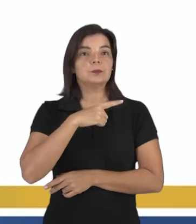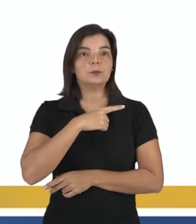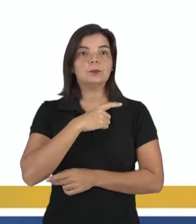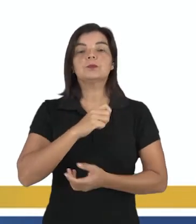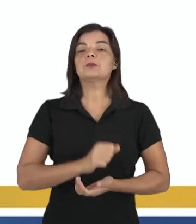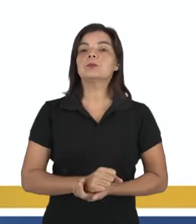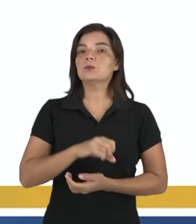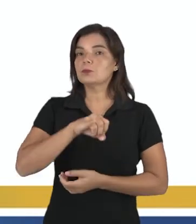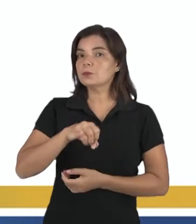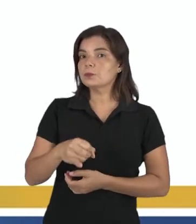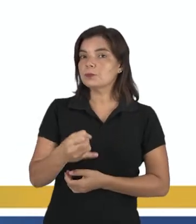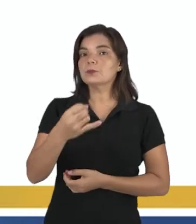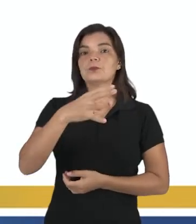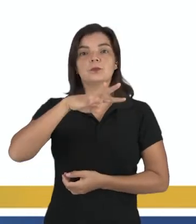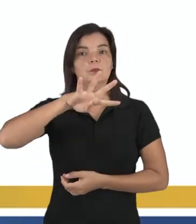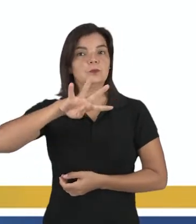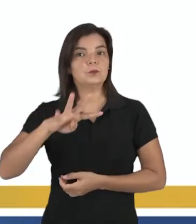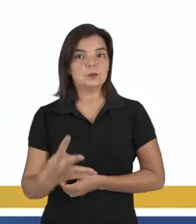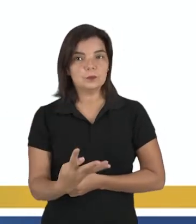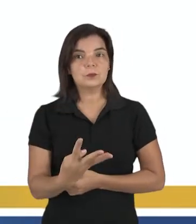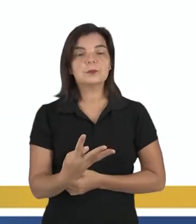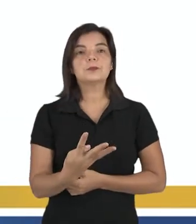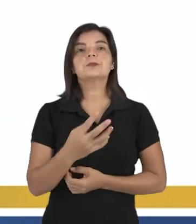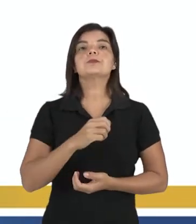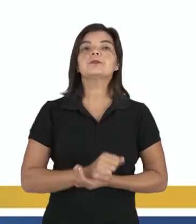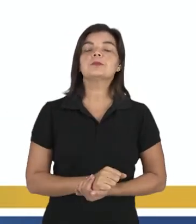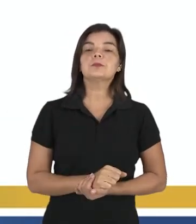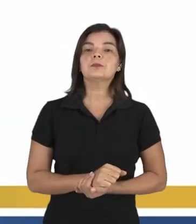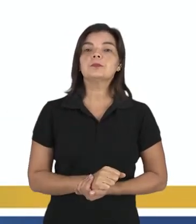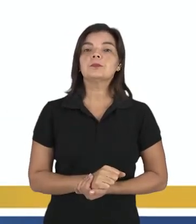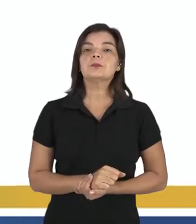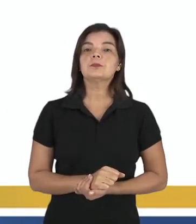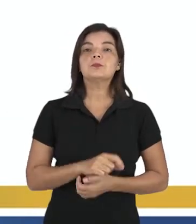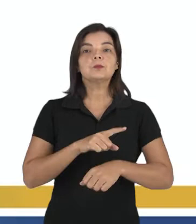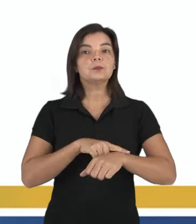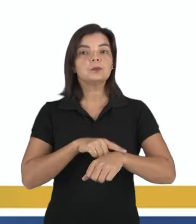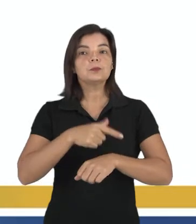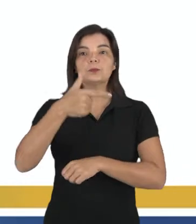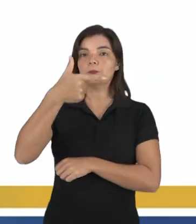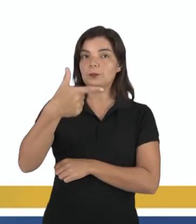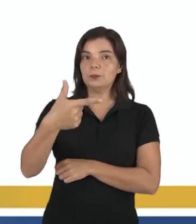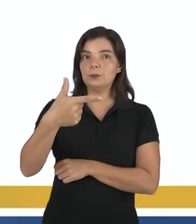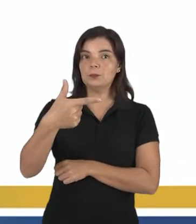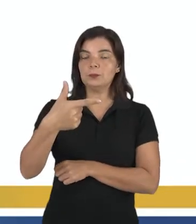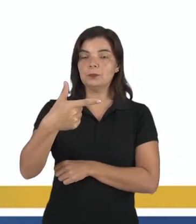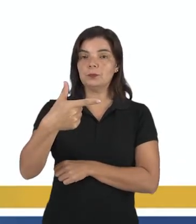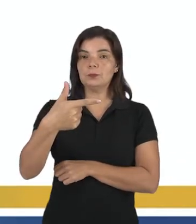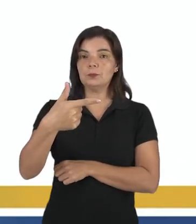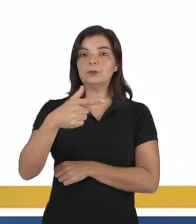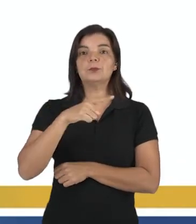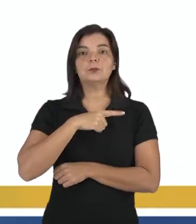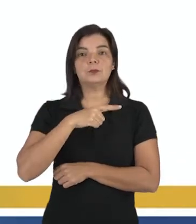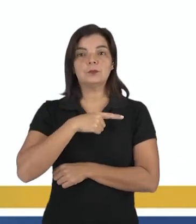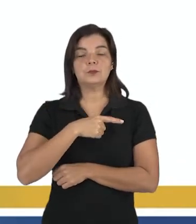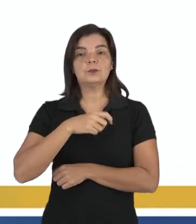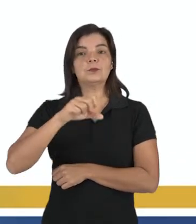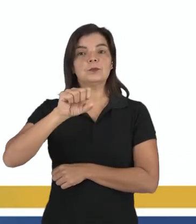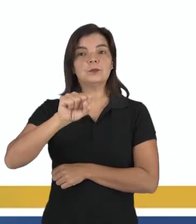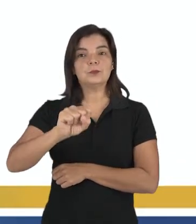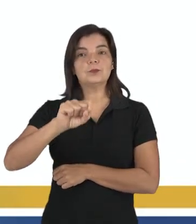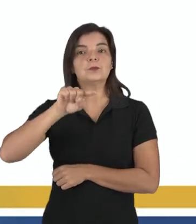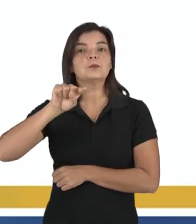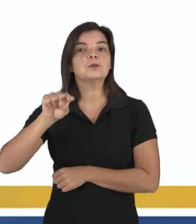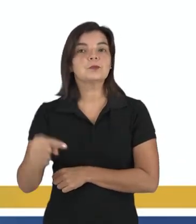aí o juro igual a 4. Quando o tempo for 2, nós teremos um